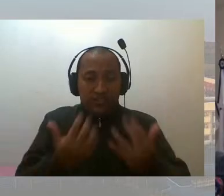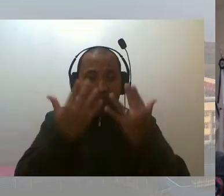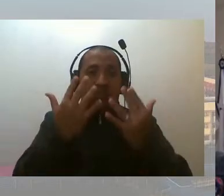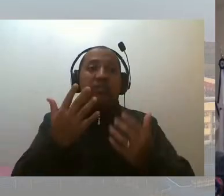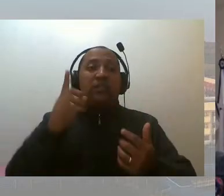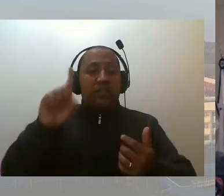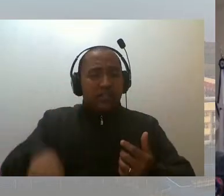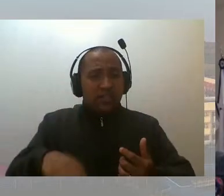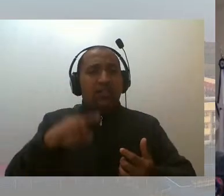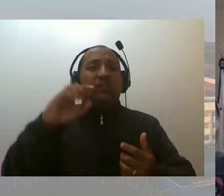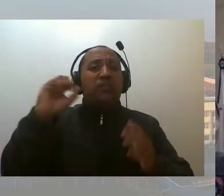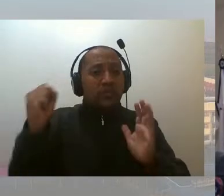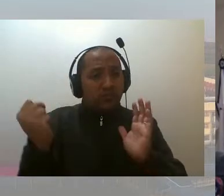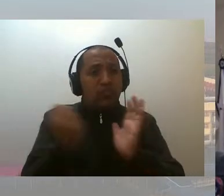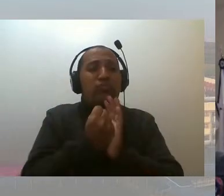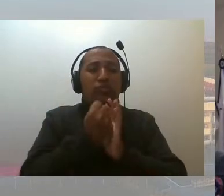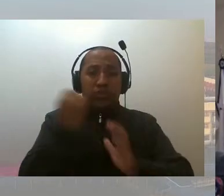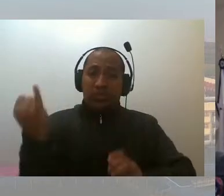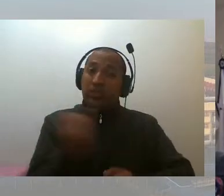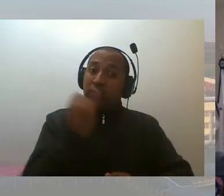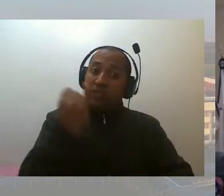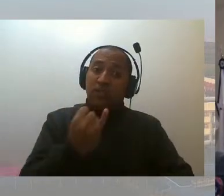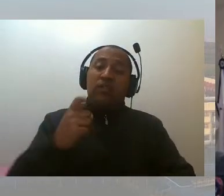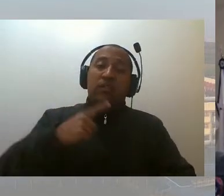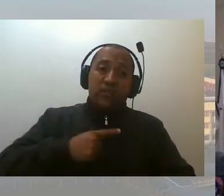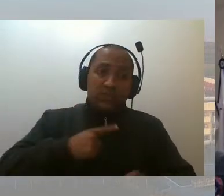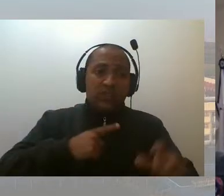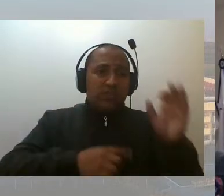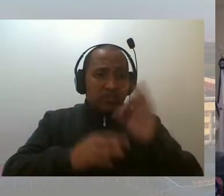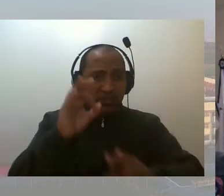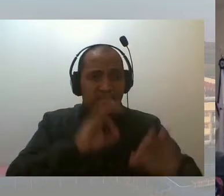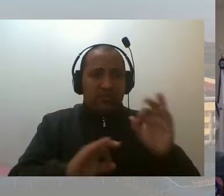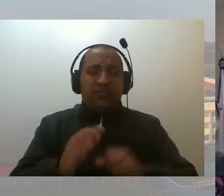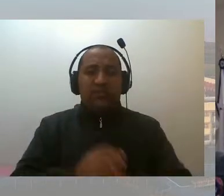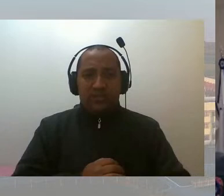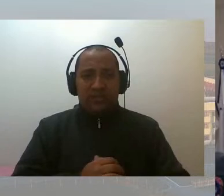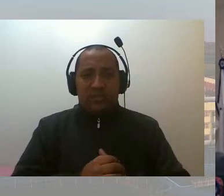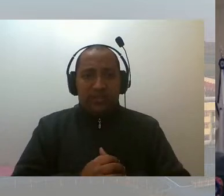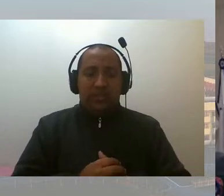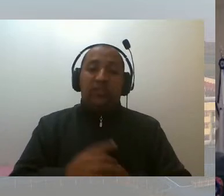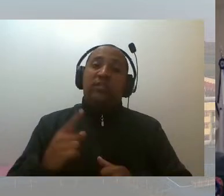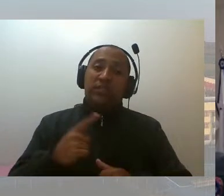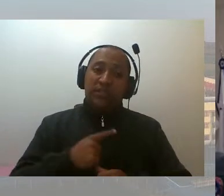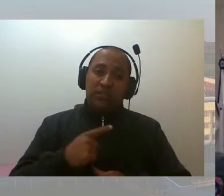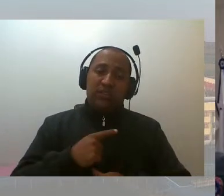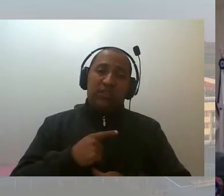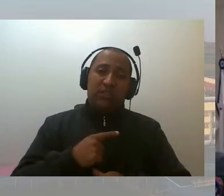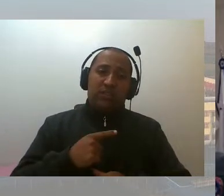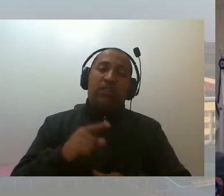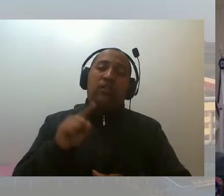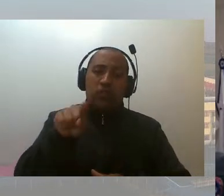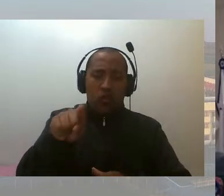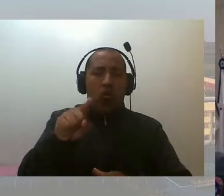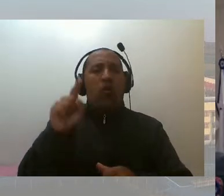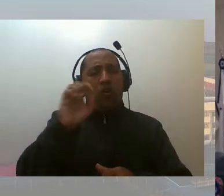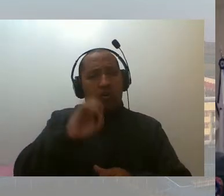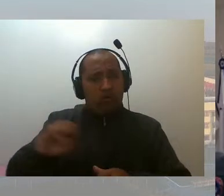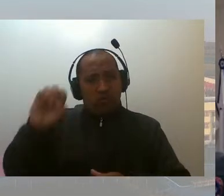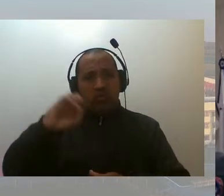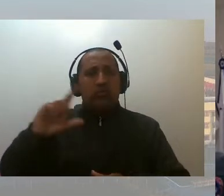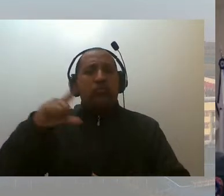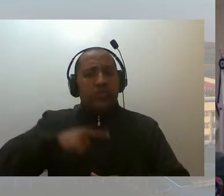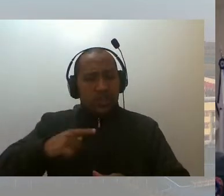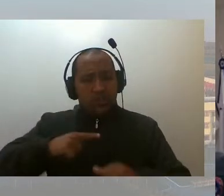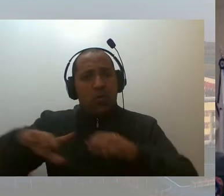Aquele evento significava muito para as pessoas que estavam organizando. Isso não vai deslegitimar o movimento dos